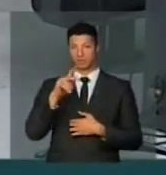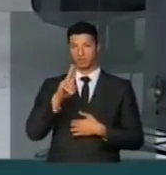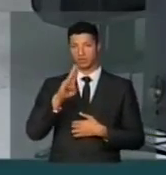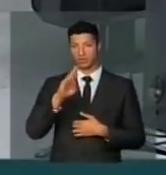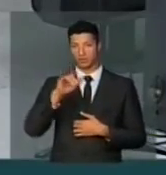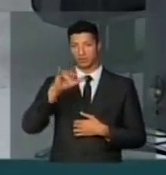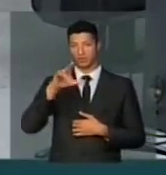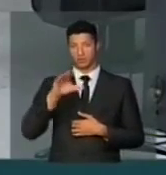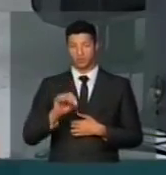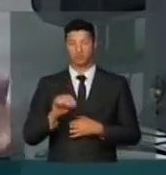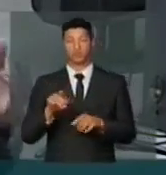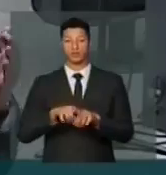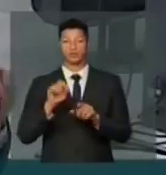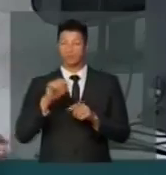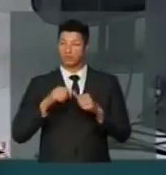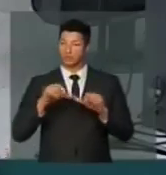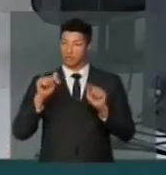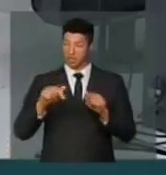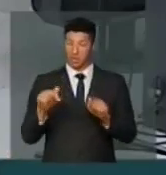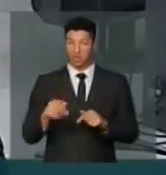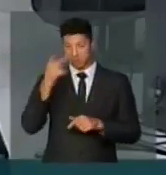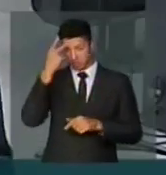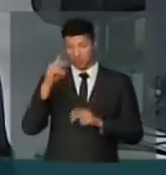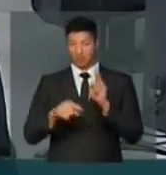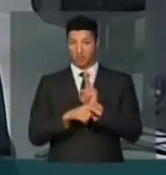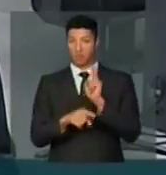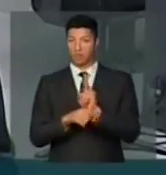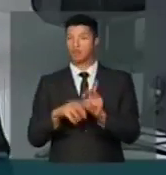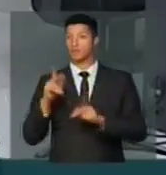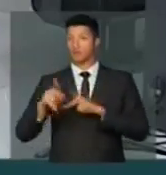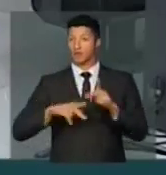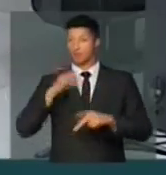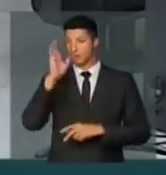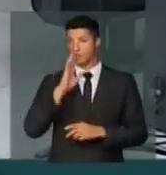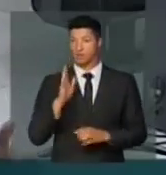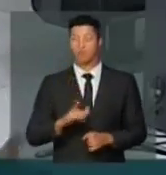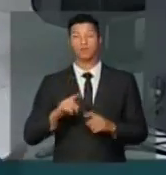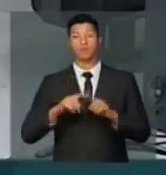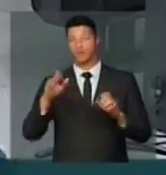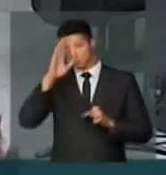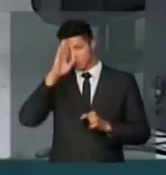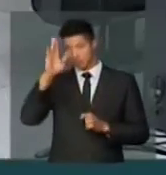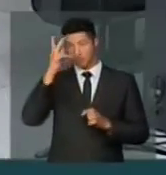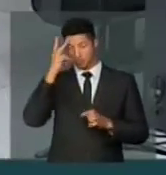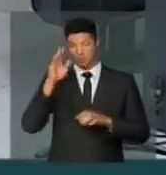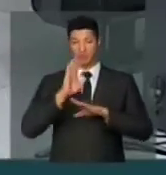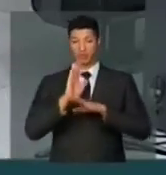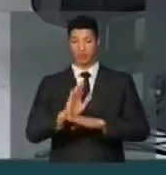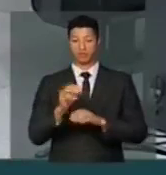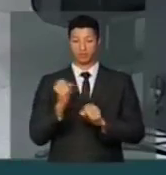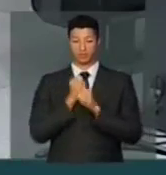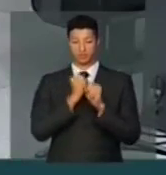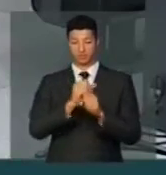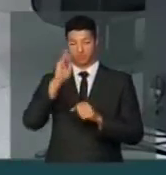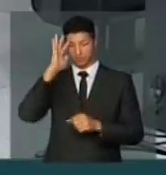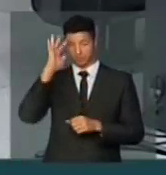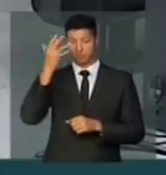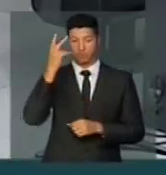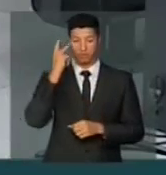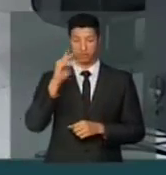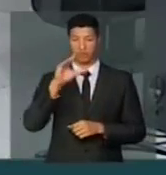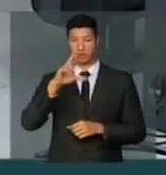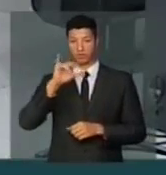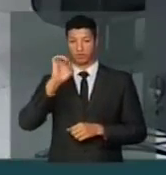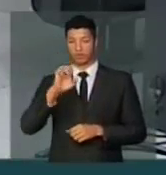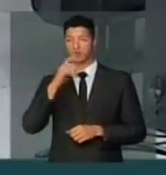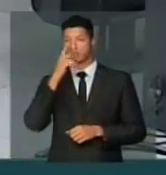e democrático, que está aqui para defender a população brasileira, mas principalmente para nos ajudar a construir solução para uma crise